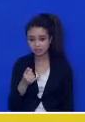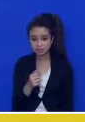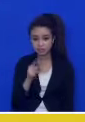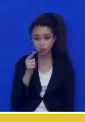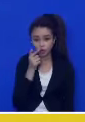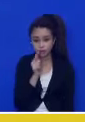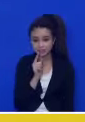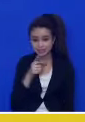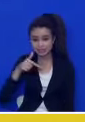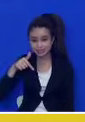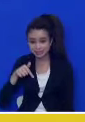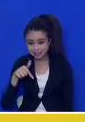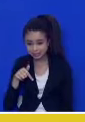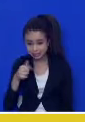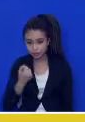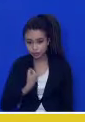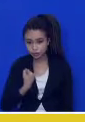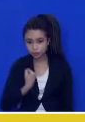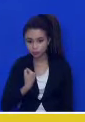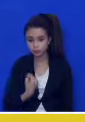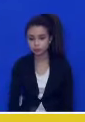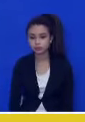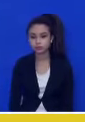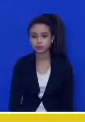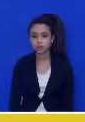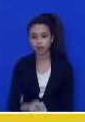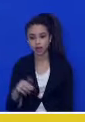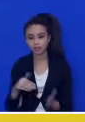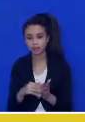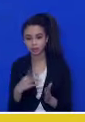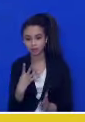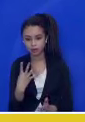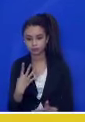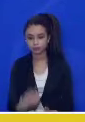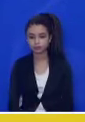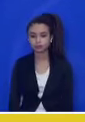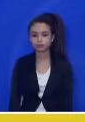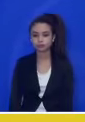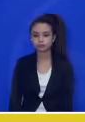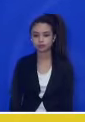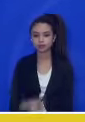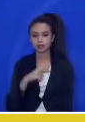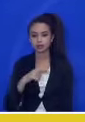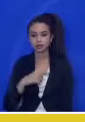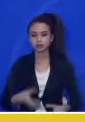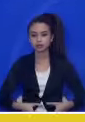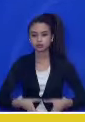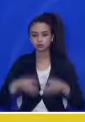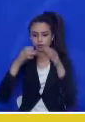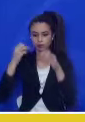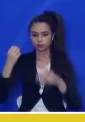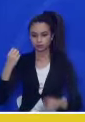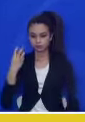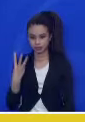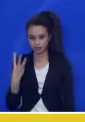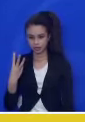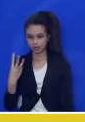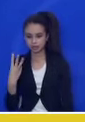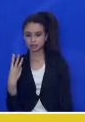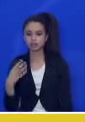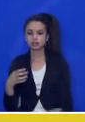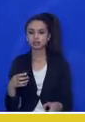da sorte. Vamos lembrar aqui rapidinho as regras do sorteio. Temos aqui os globos 3 e 4 com os suportes abastecidos. O suporte